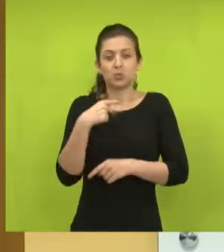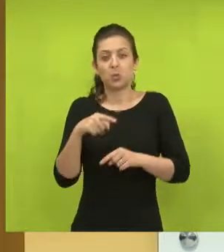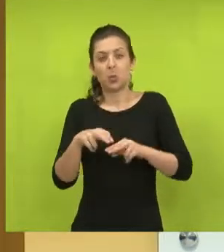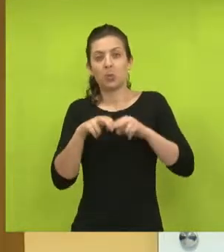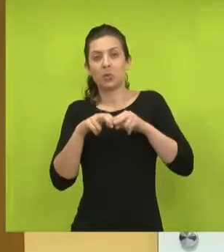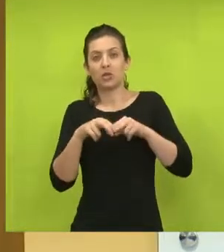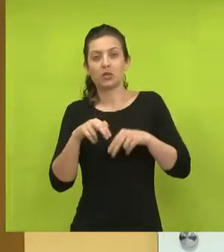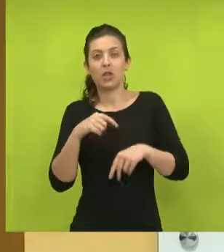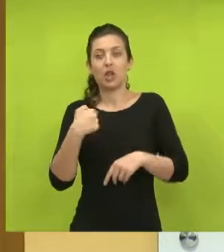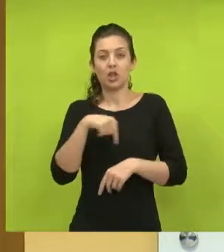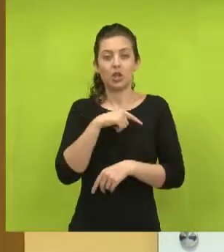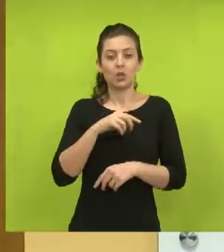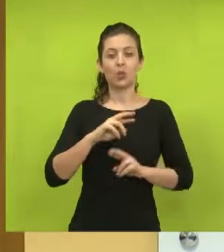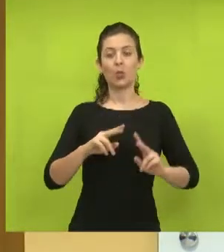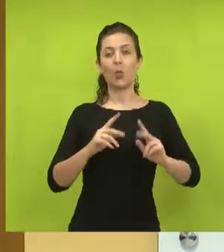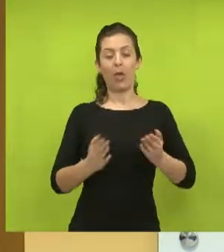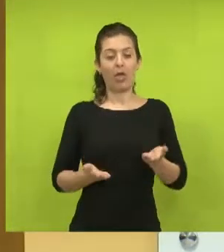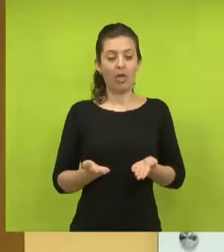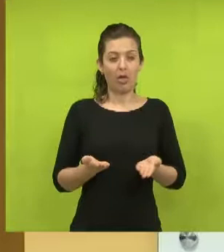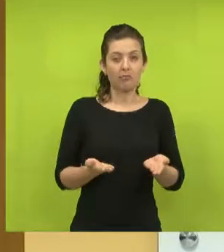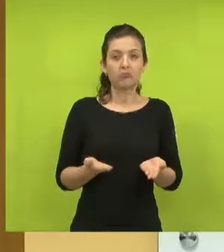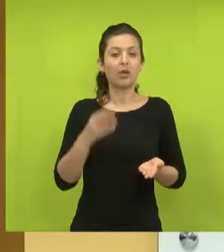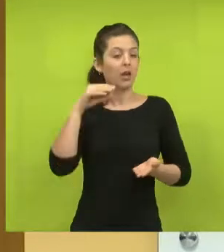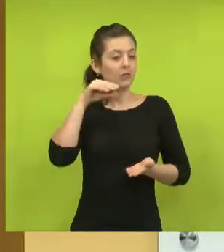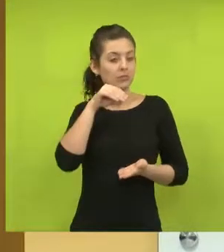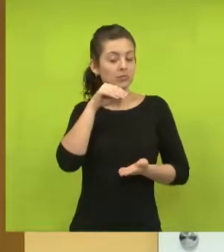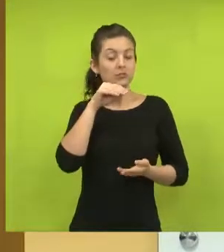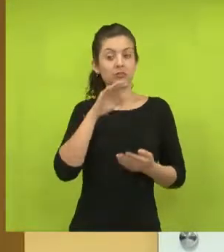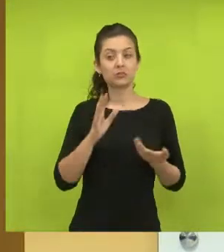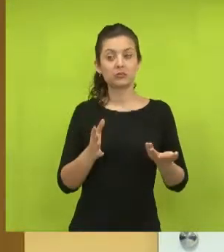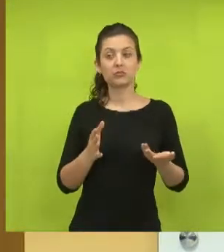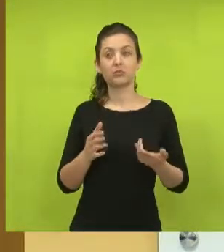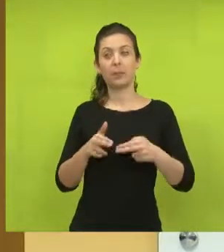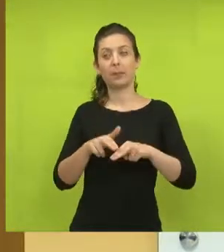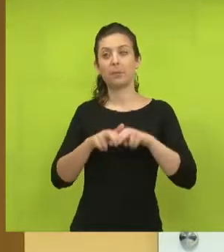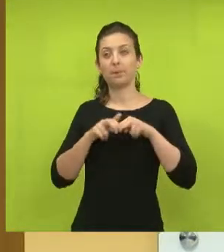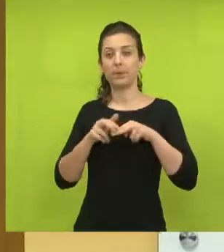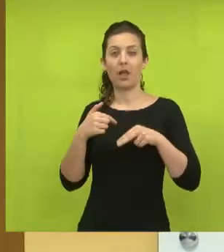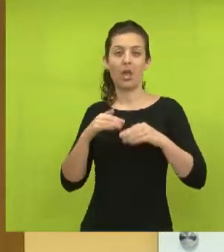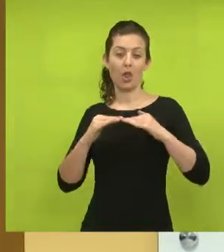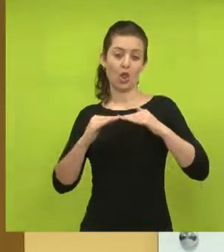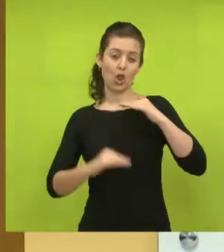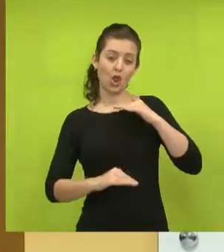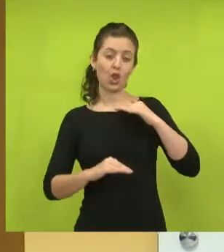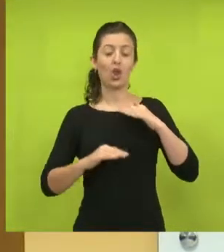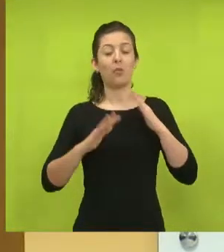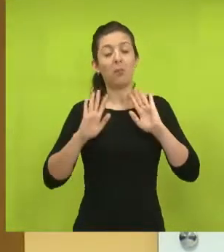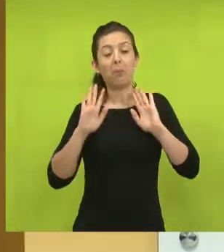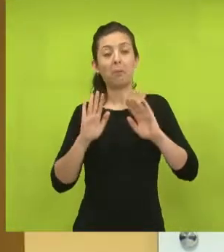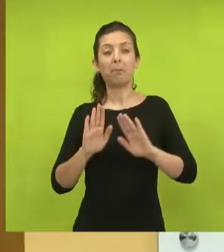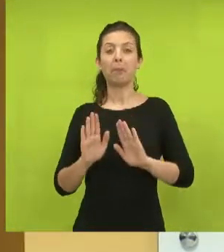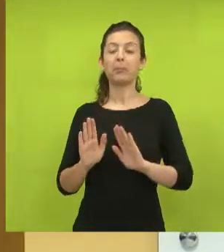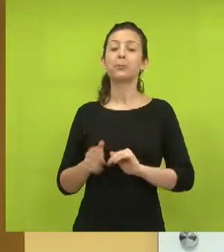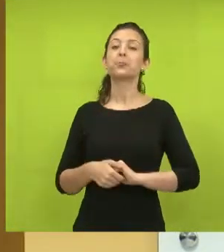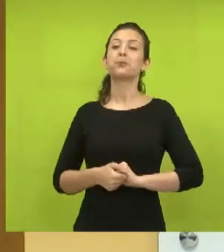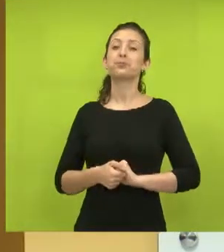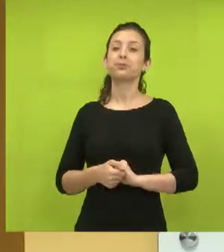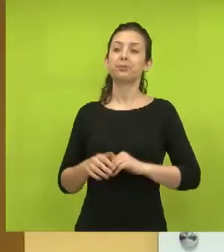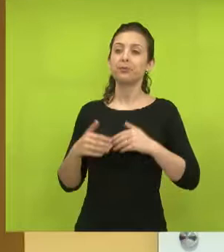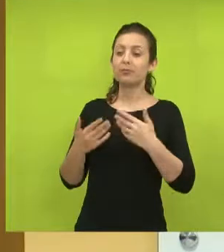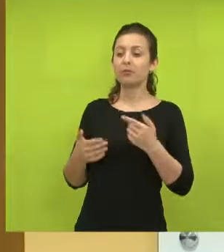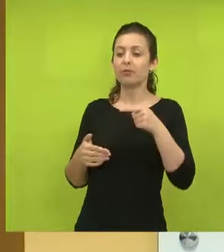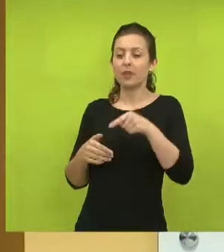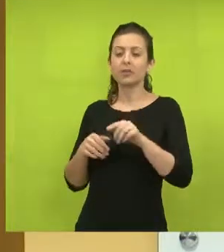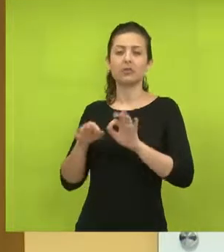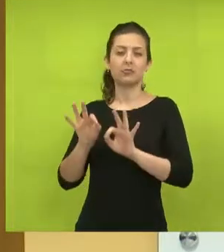porque não somos reconhecidos como servidores, né? Então, é uma coisa que eu não concordo muito, mas, então, é